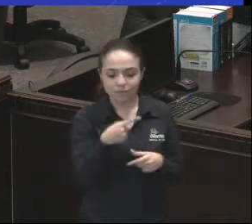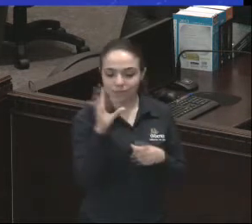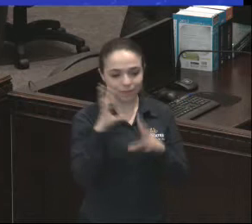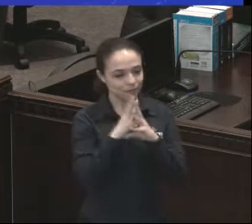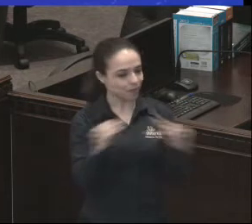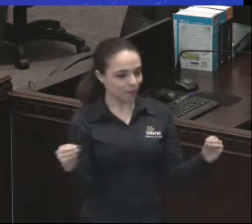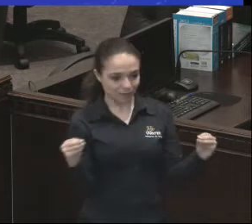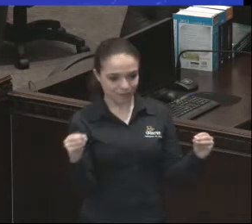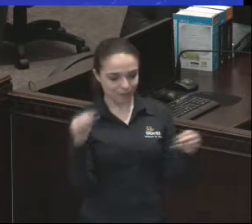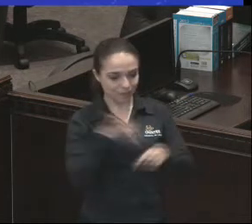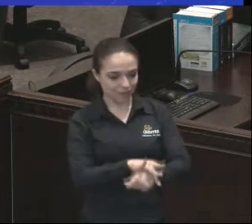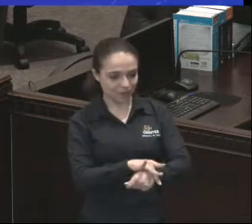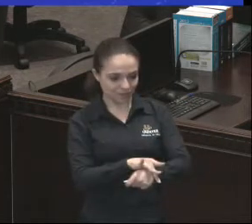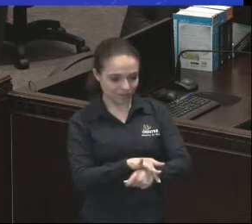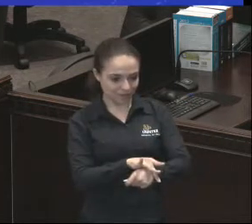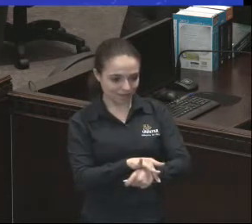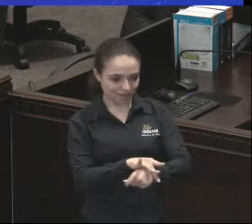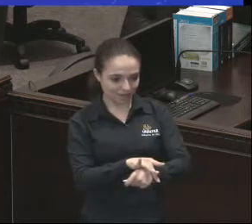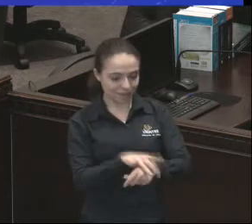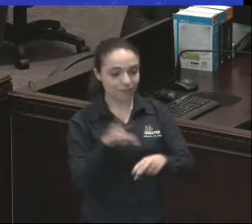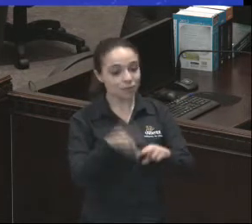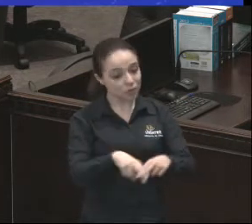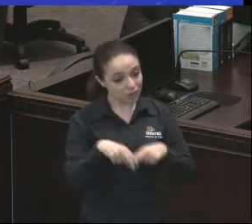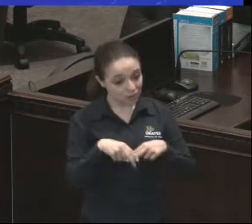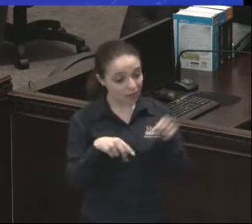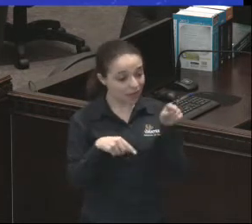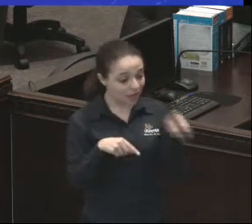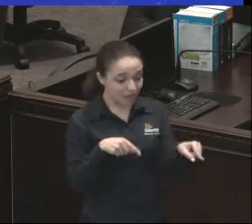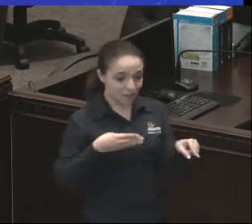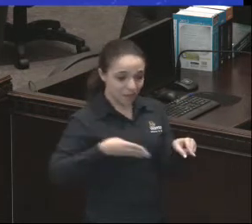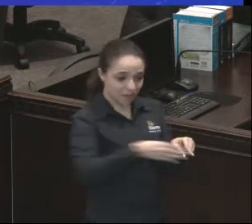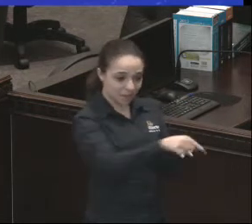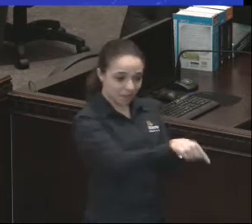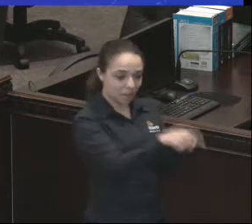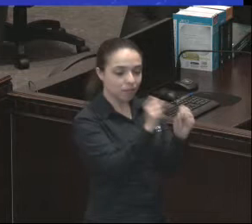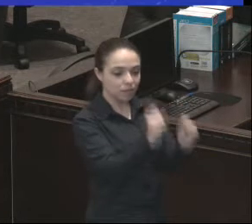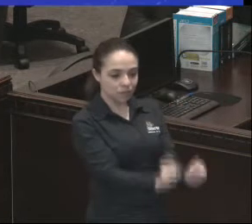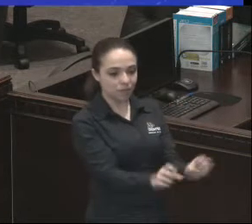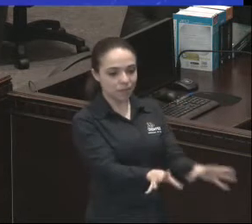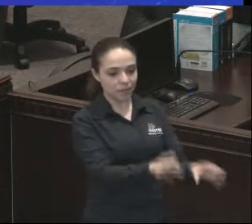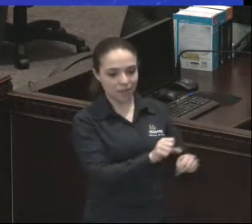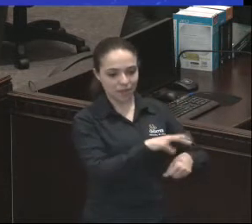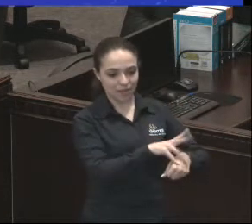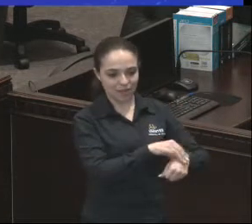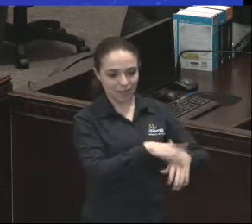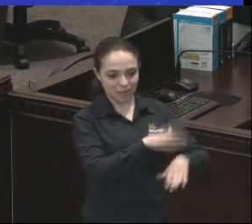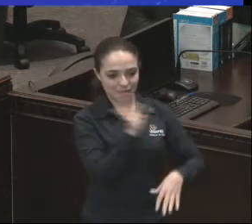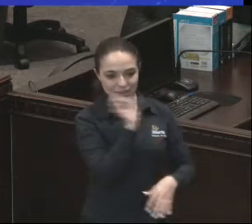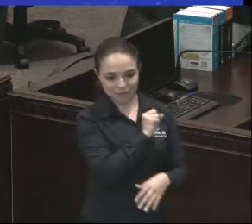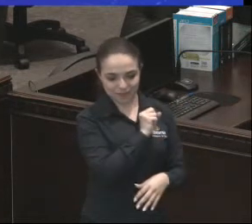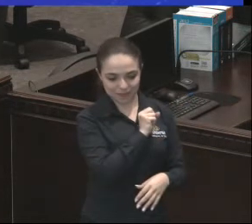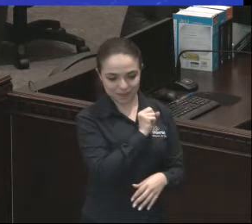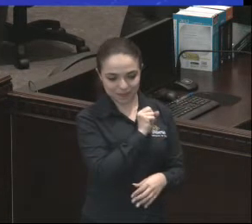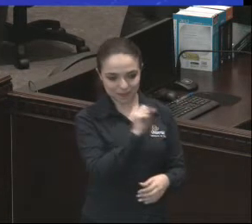de maneira adequada. Portanto, vão estar mais suscetíveis a uma infecção. Tá ok?